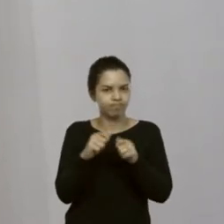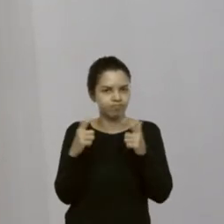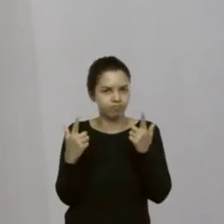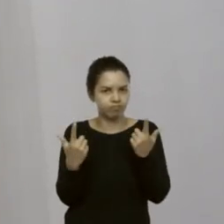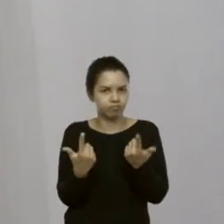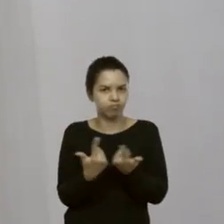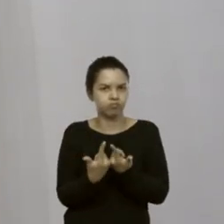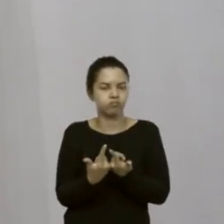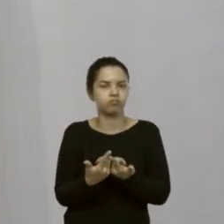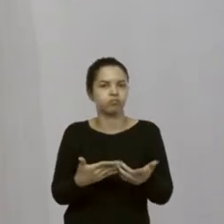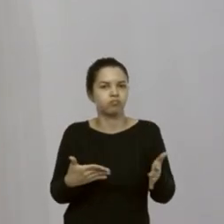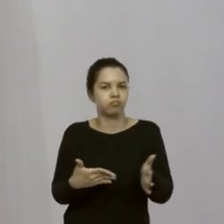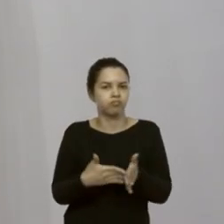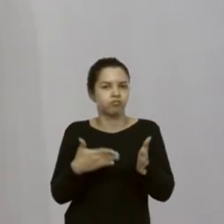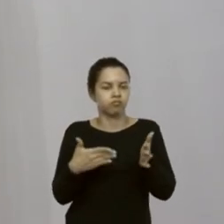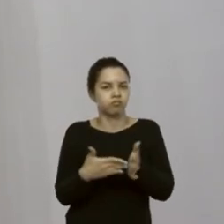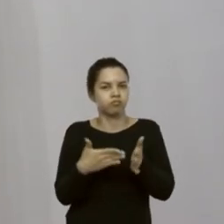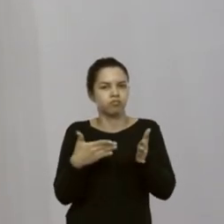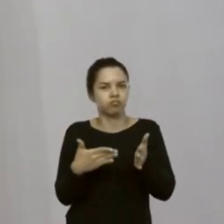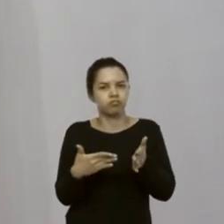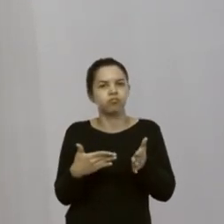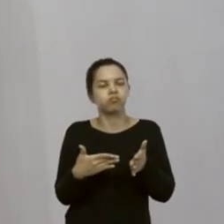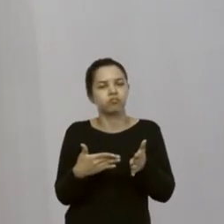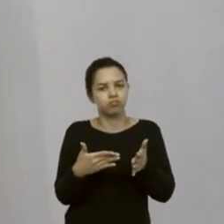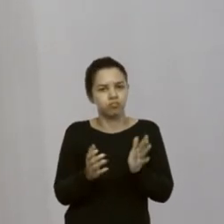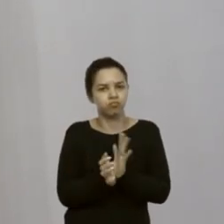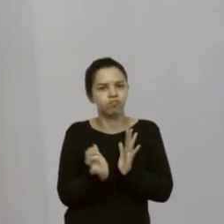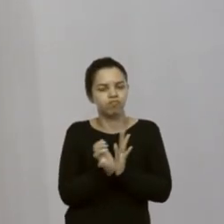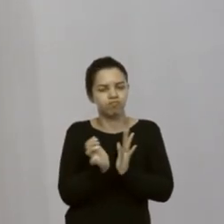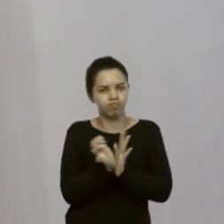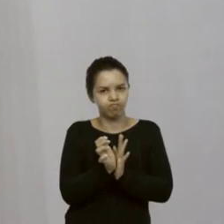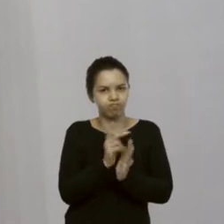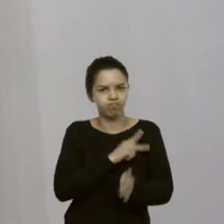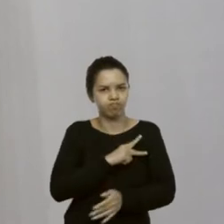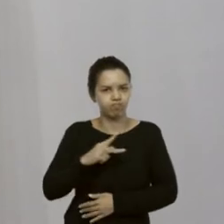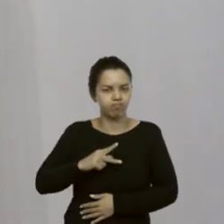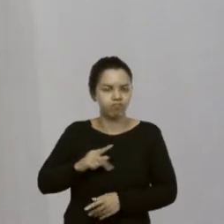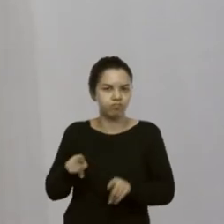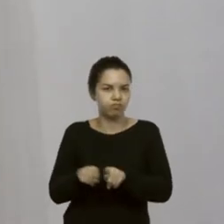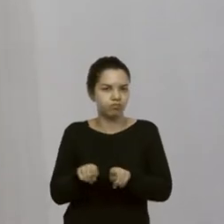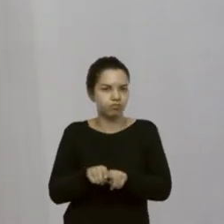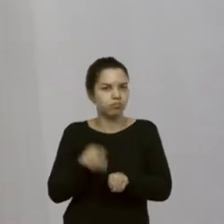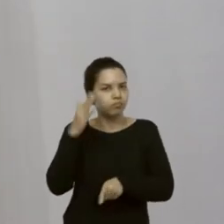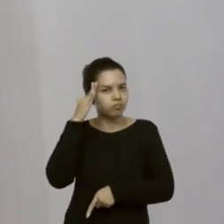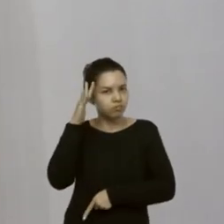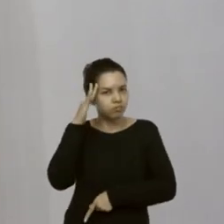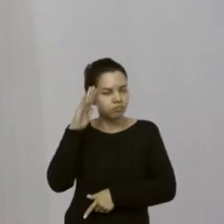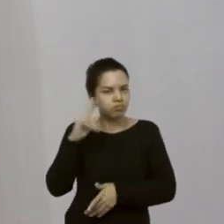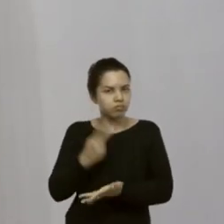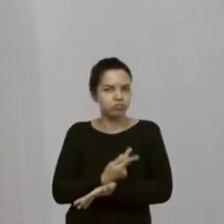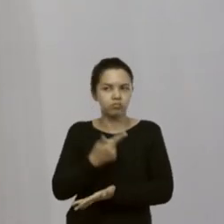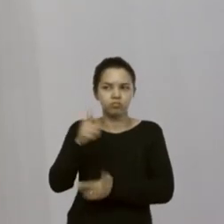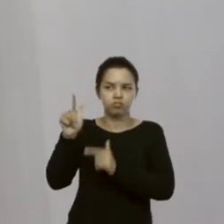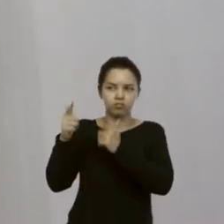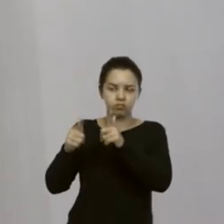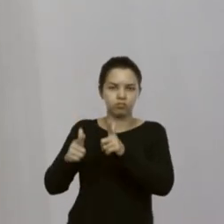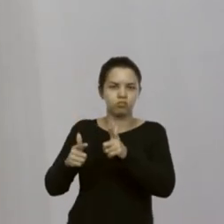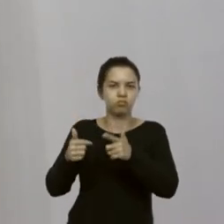na morosidade da máquina pública e até mesmo no entendimento equivocado de outros poderes,